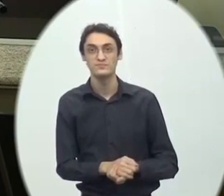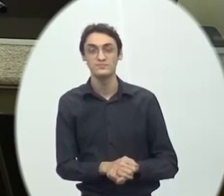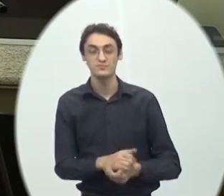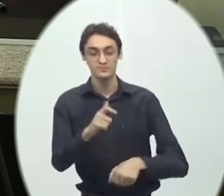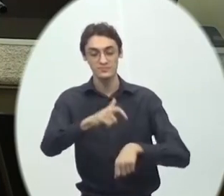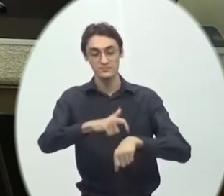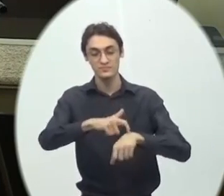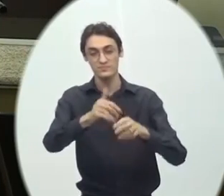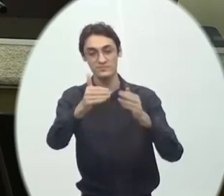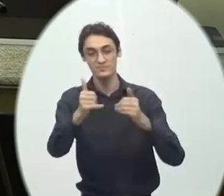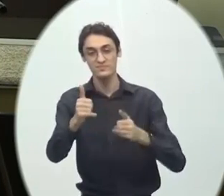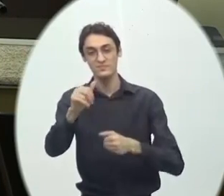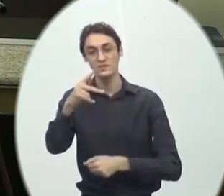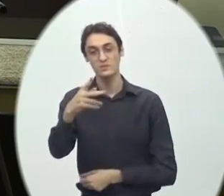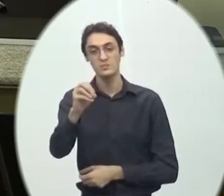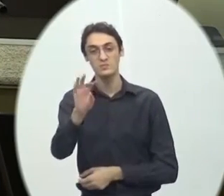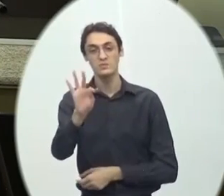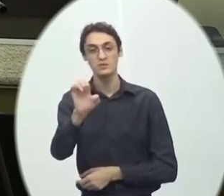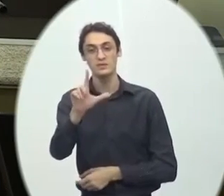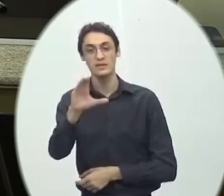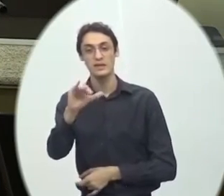Questão de ordem cedida ao vereador Potelec.